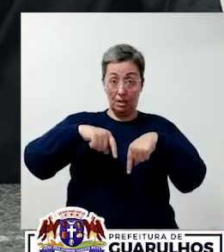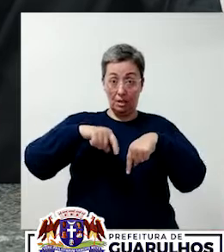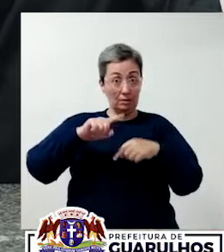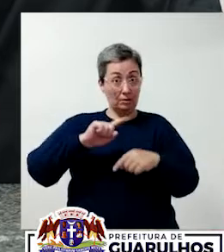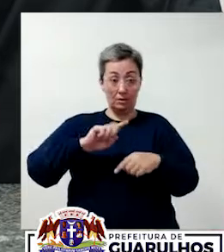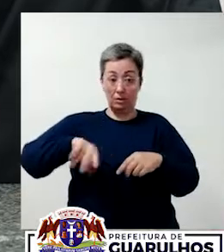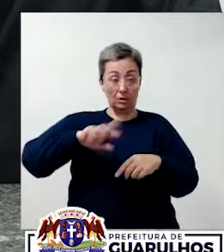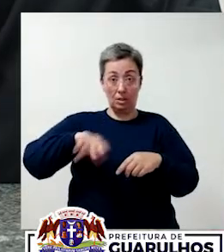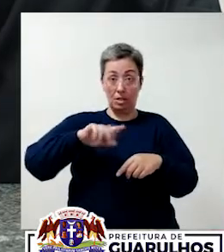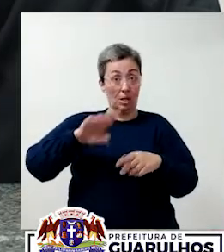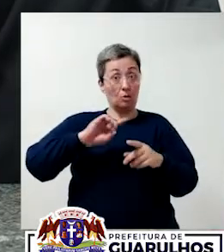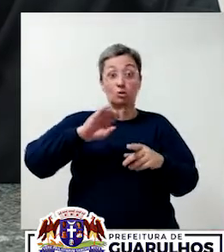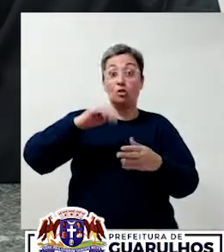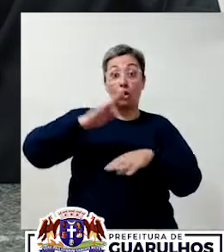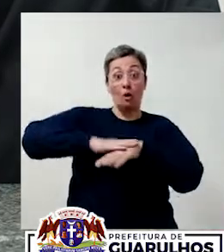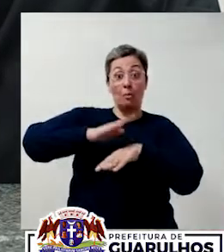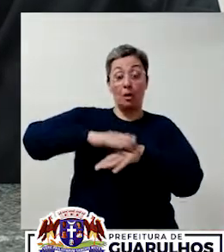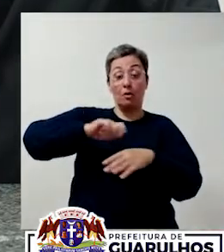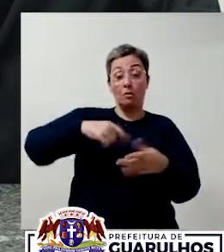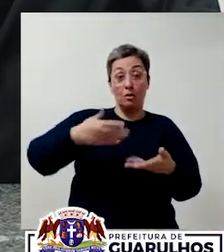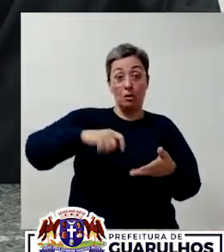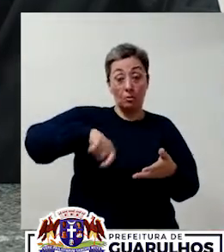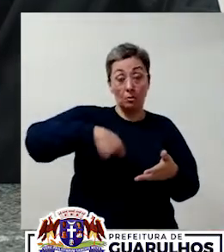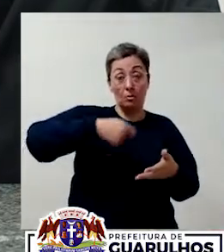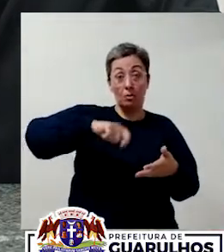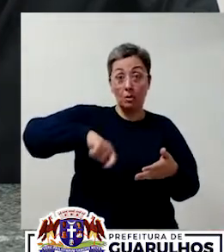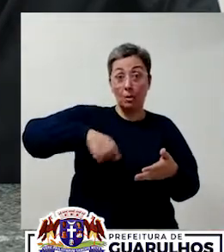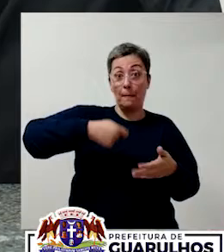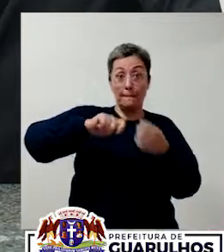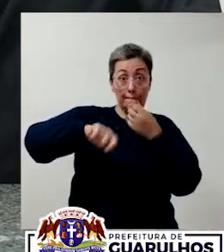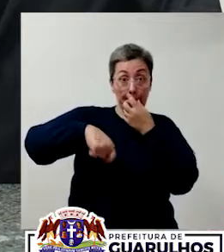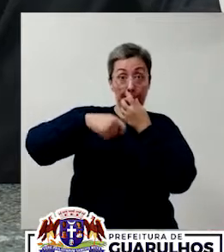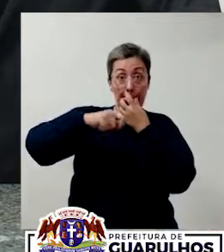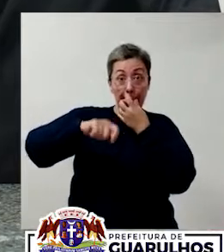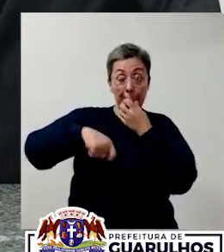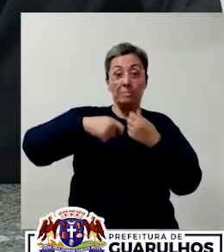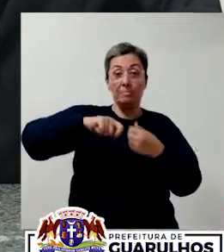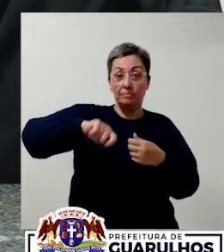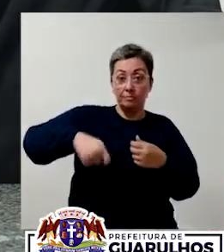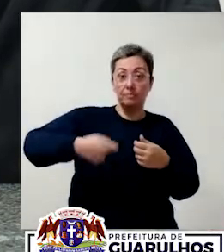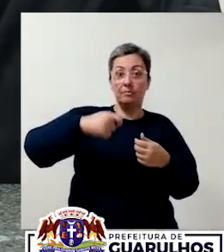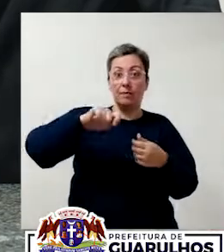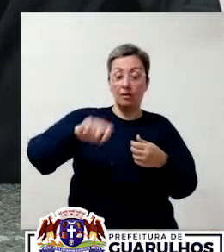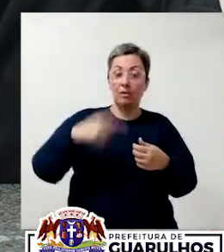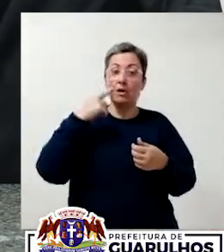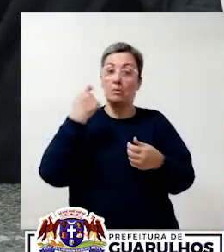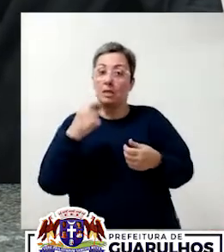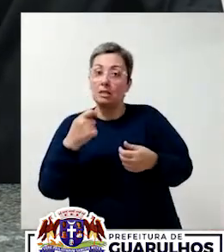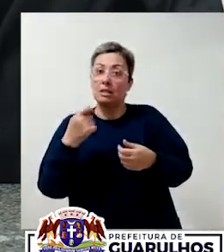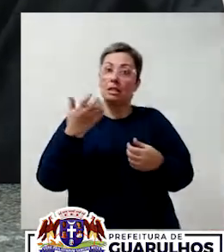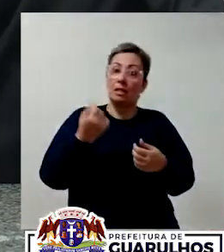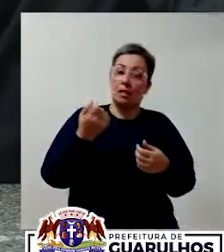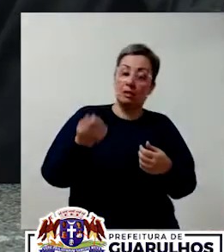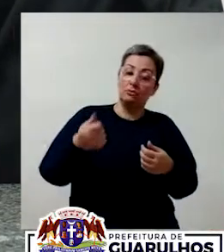Volta para a batedeira depois, Marô. Não, mexe manual. Essa parte vai mexer no manual. Então assim,